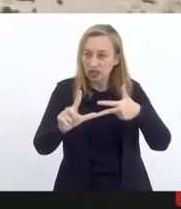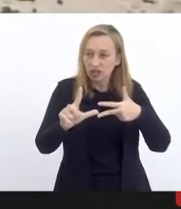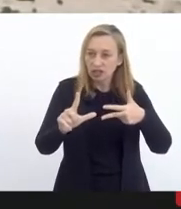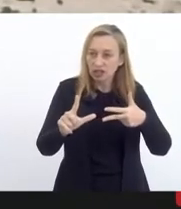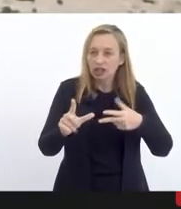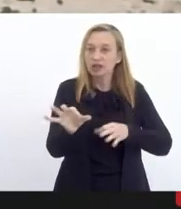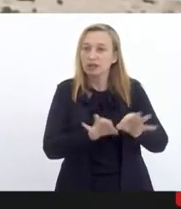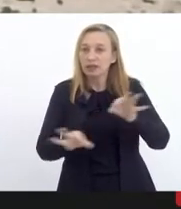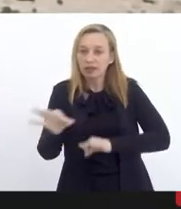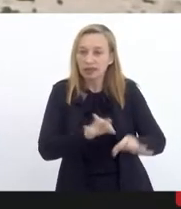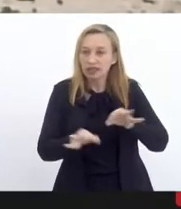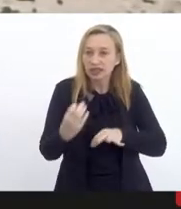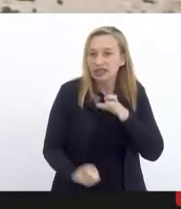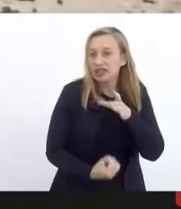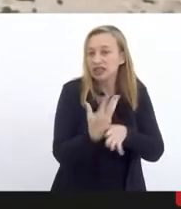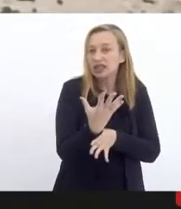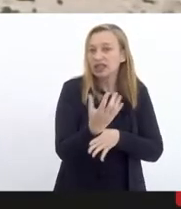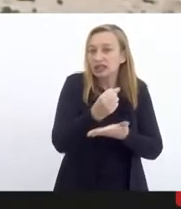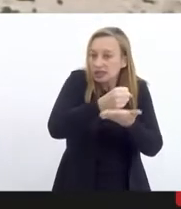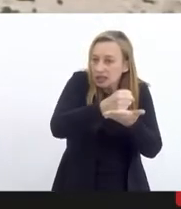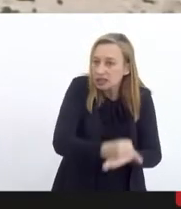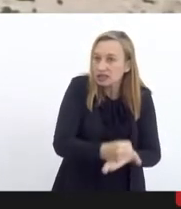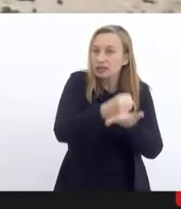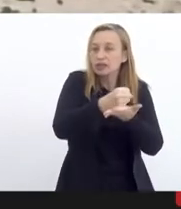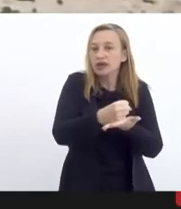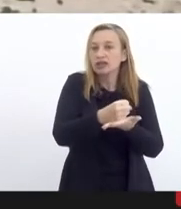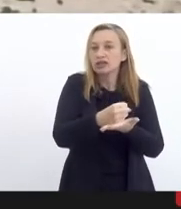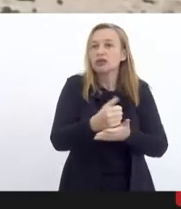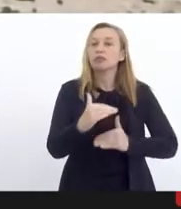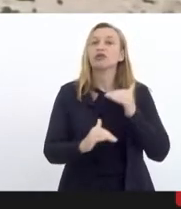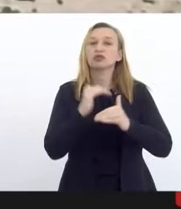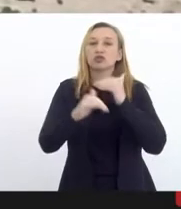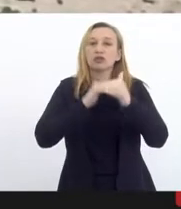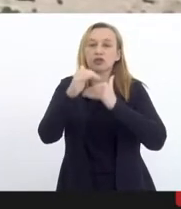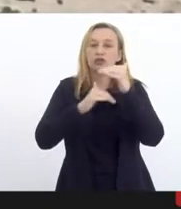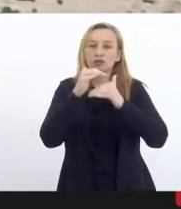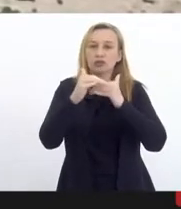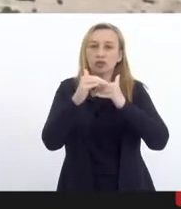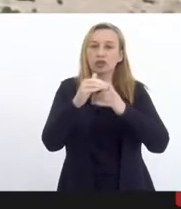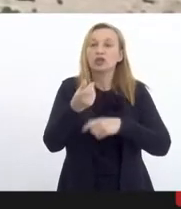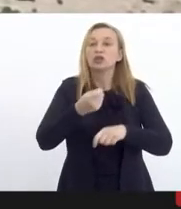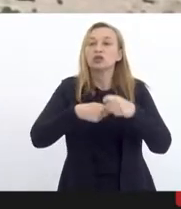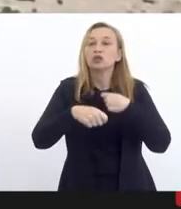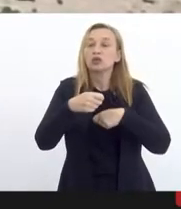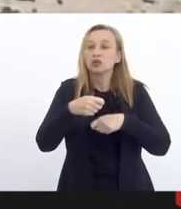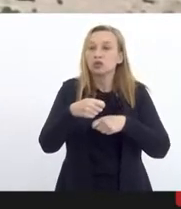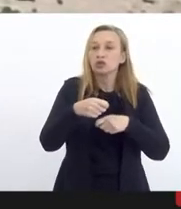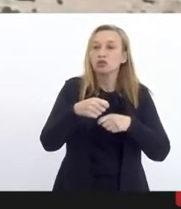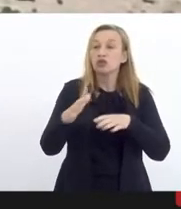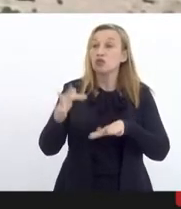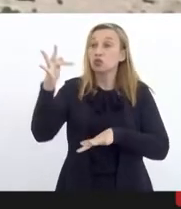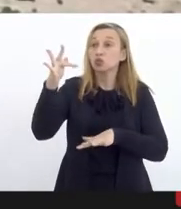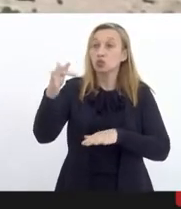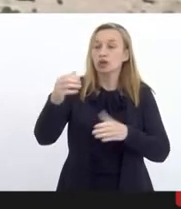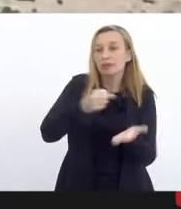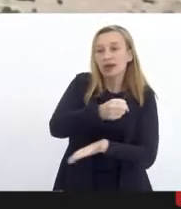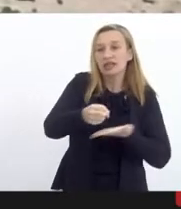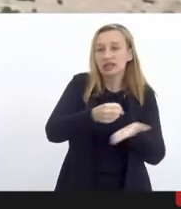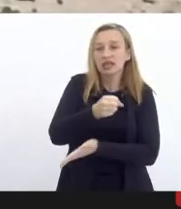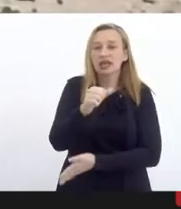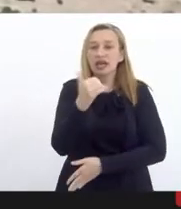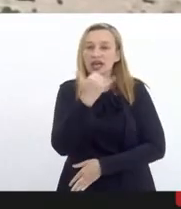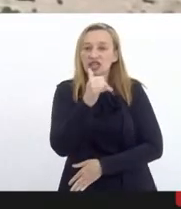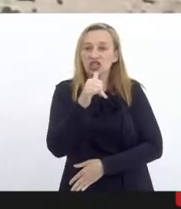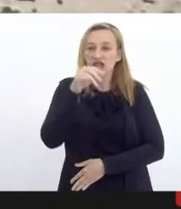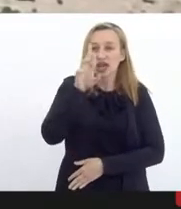e nessa criação, nesse alicerce para o desenvolvimento de uma economia futura baseada em energias